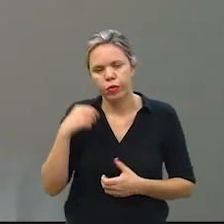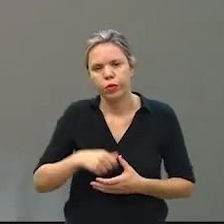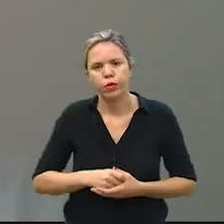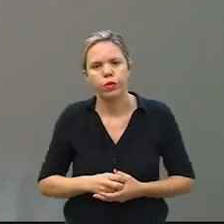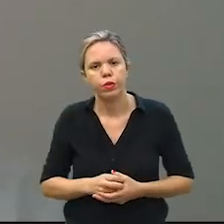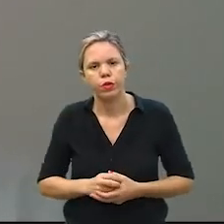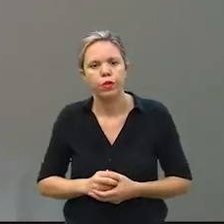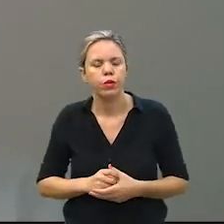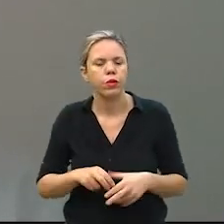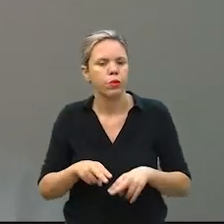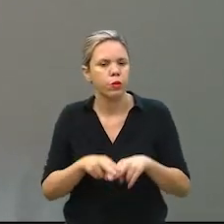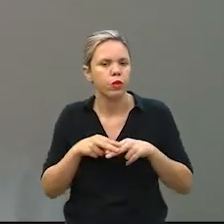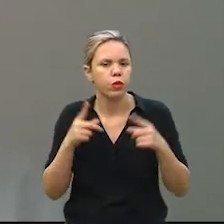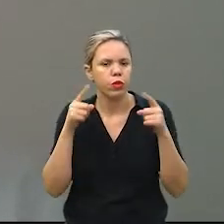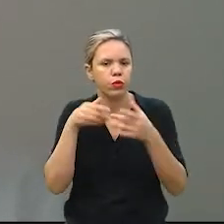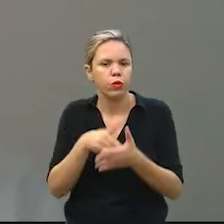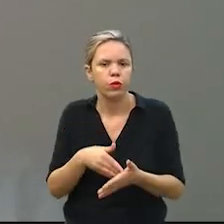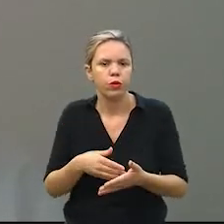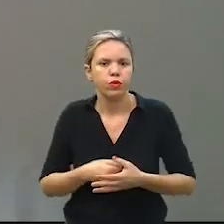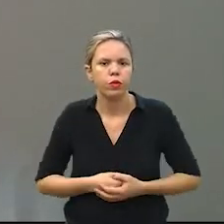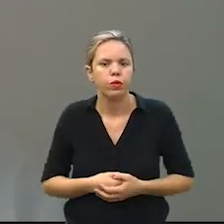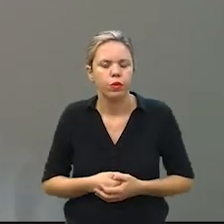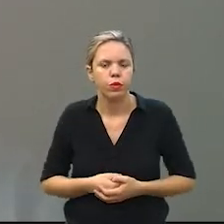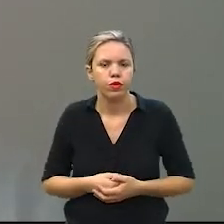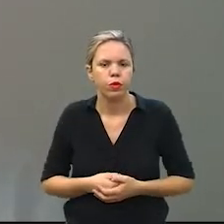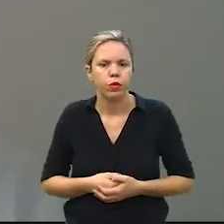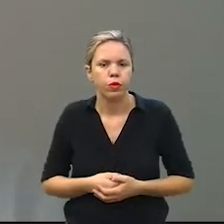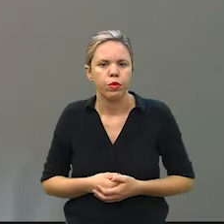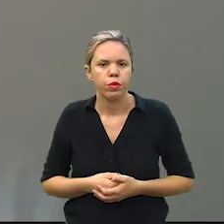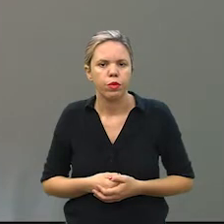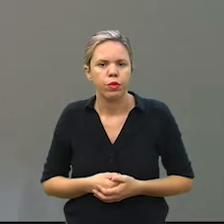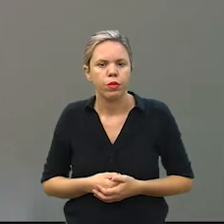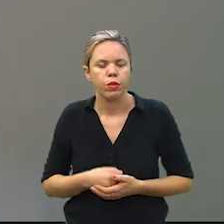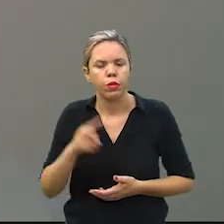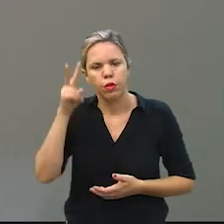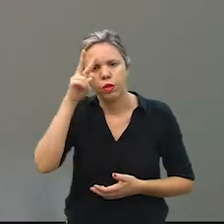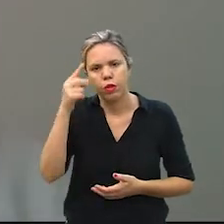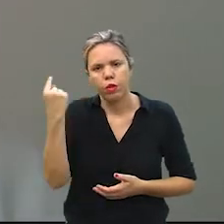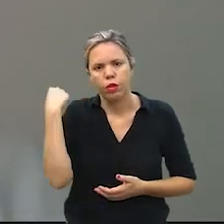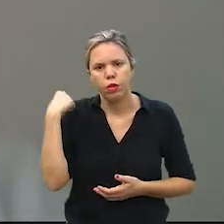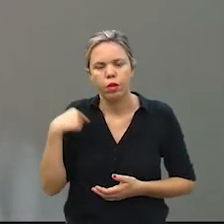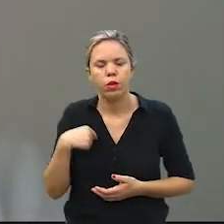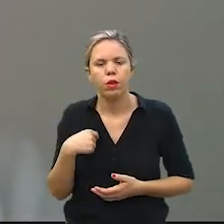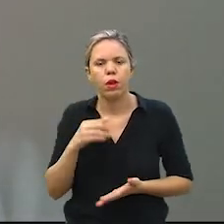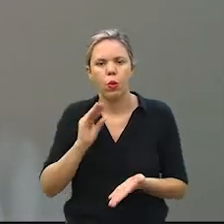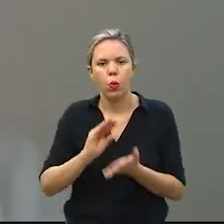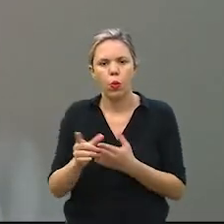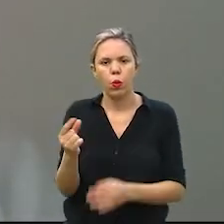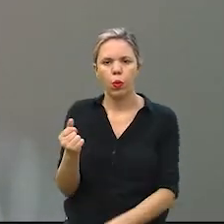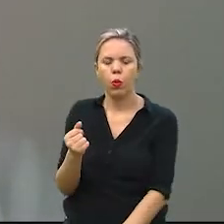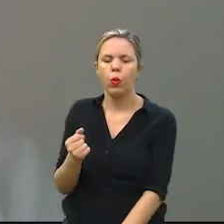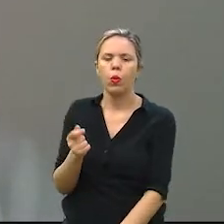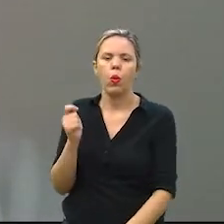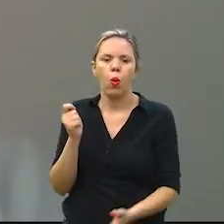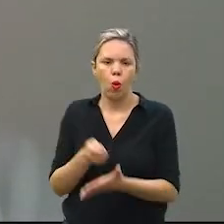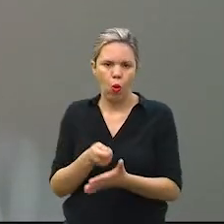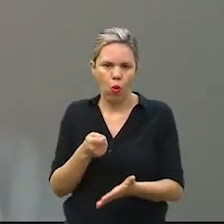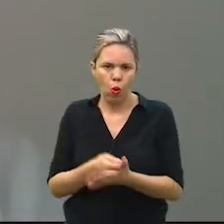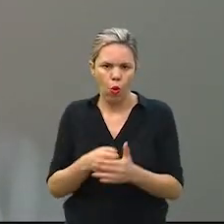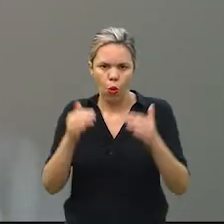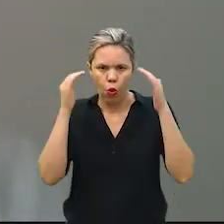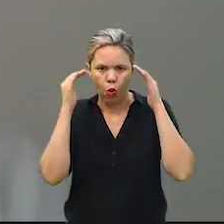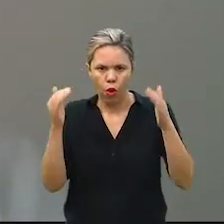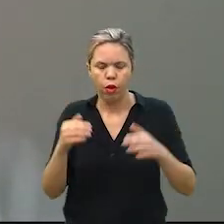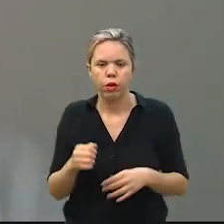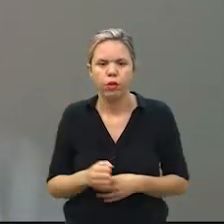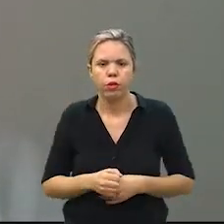E por conta de uma dificuldade se eu me recordo bem, era um investimento obrigatório que tem que ser